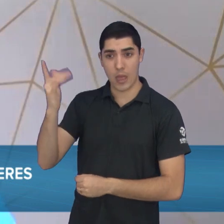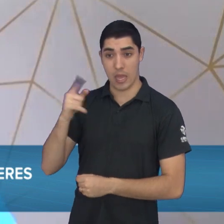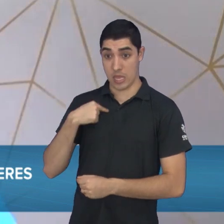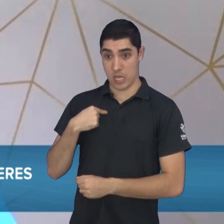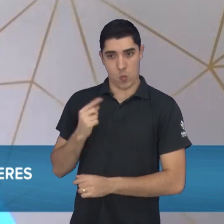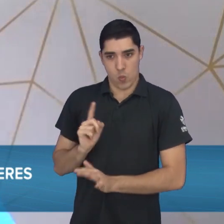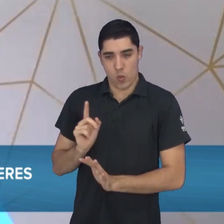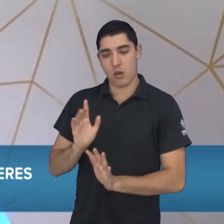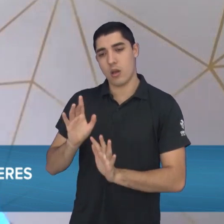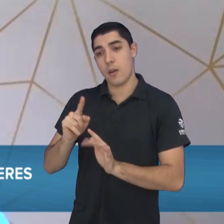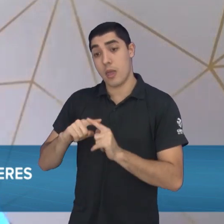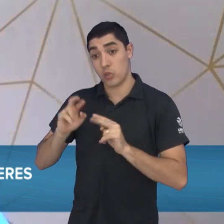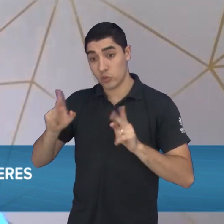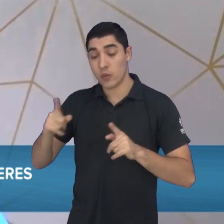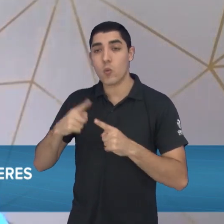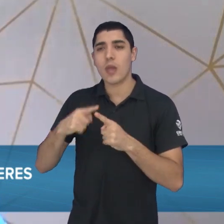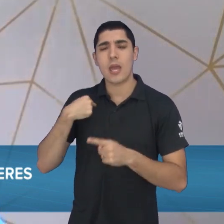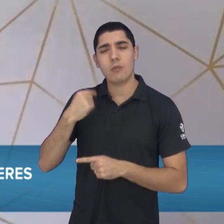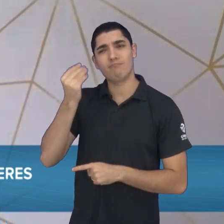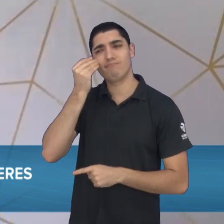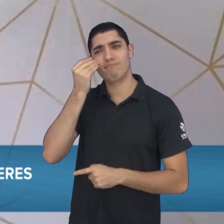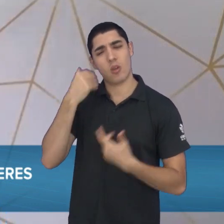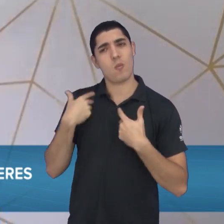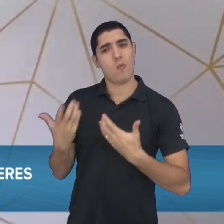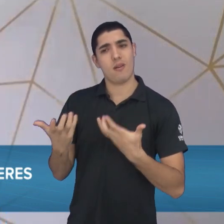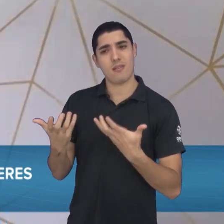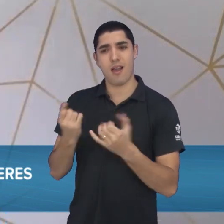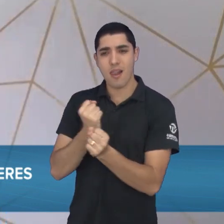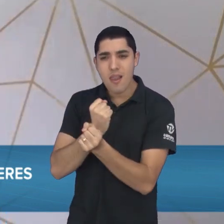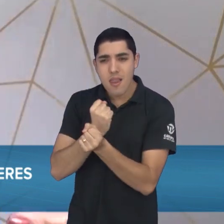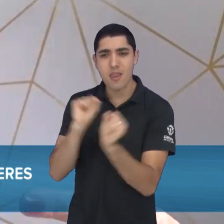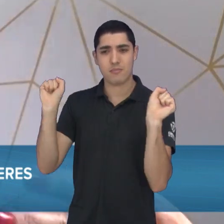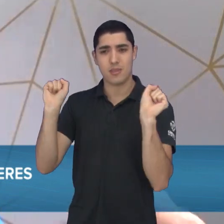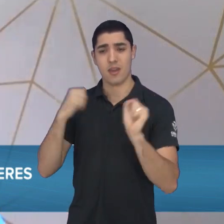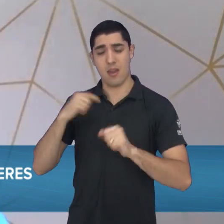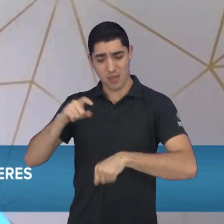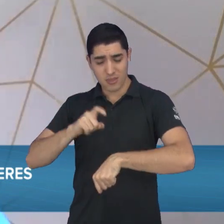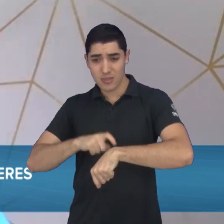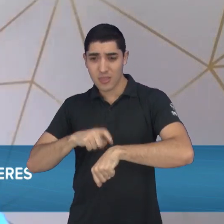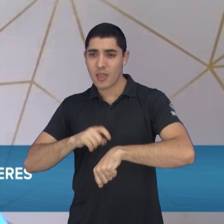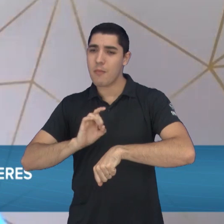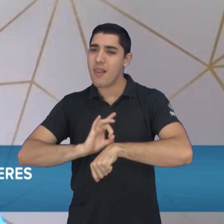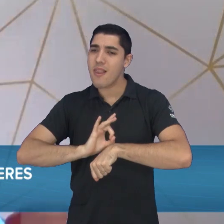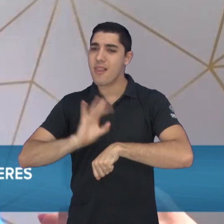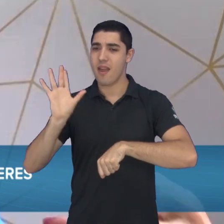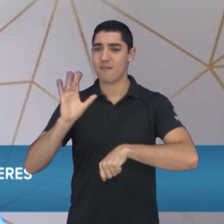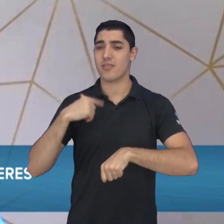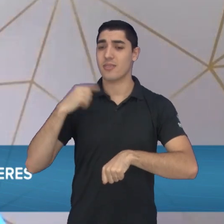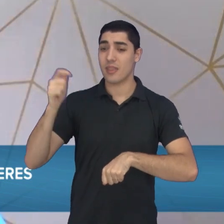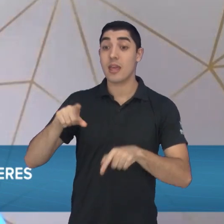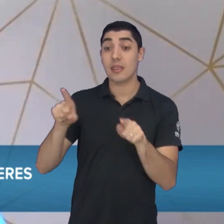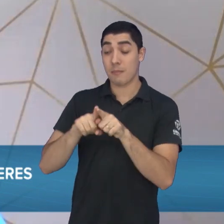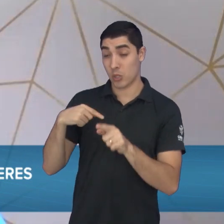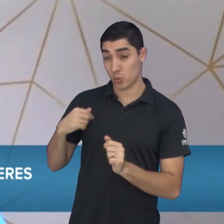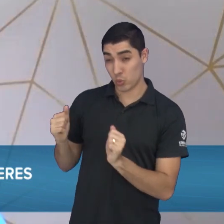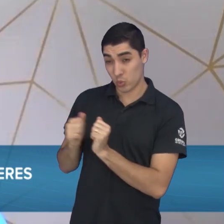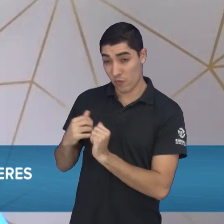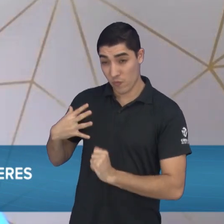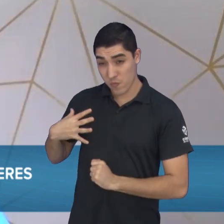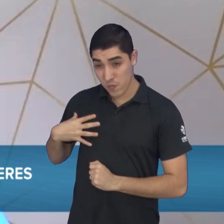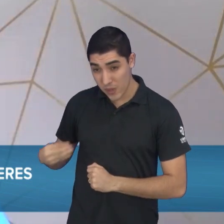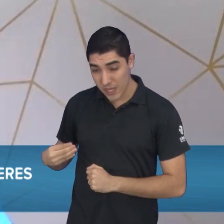empreender para ter liberdade de tempo e com a maternidade isso ficou mais forte